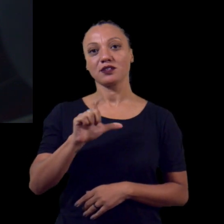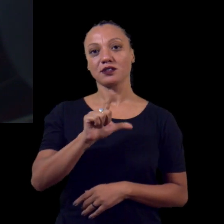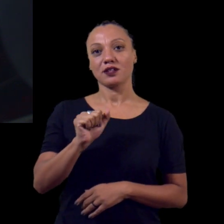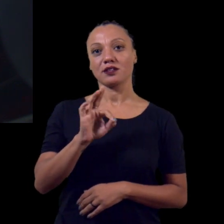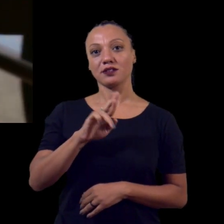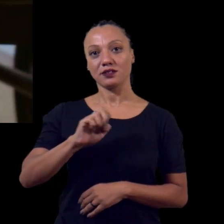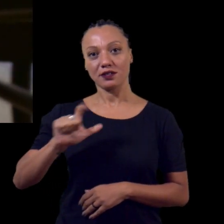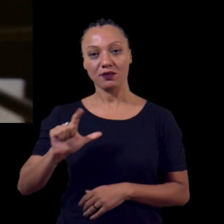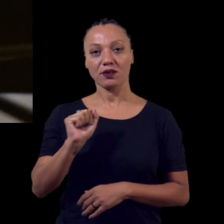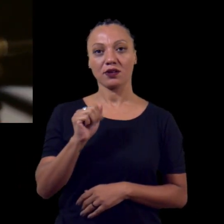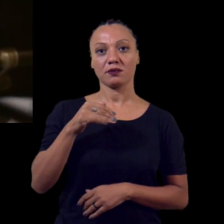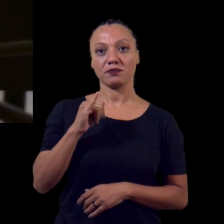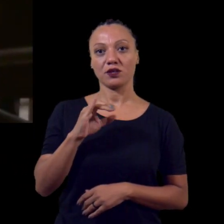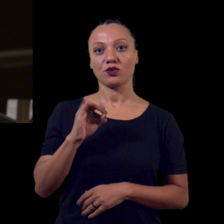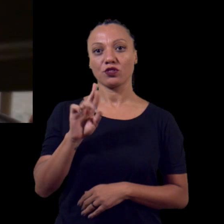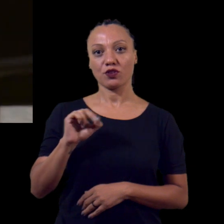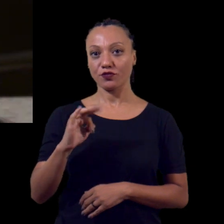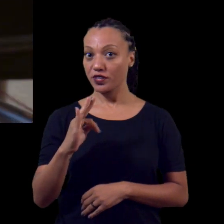ouvido falar.